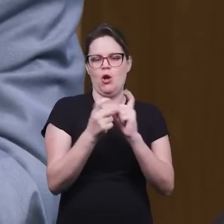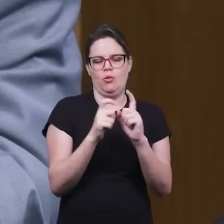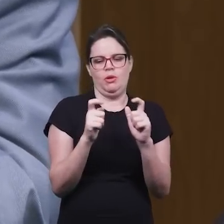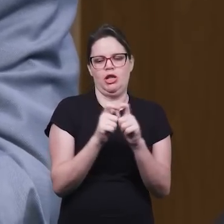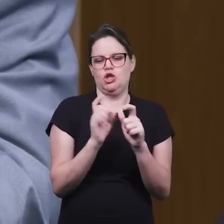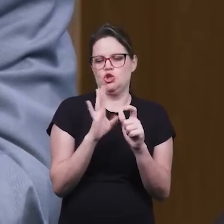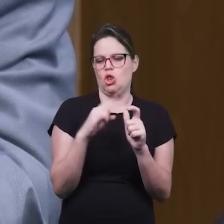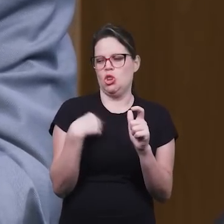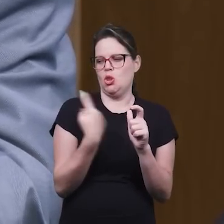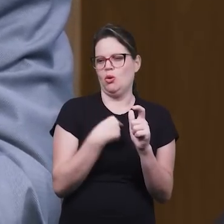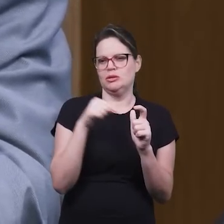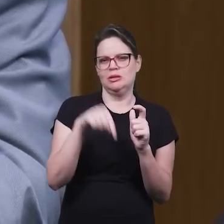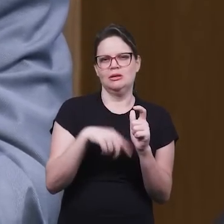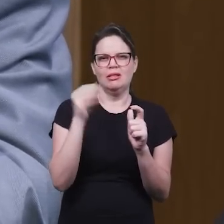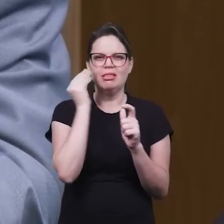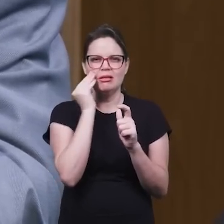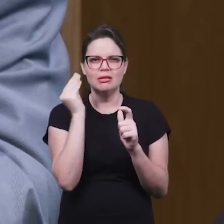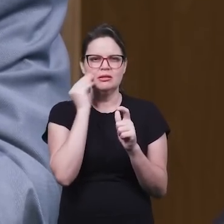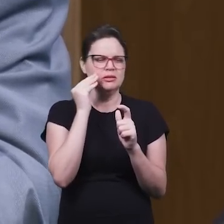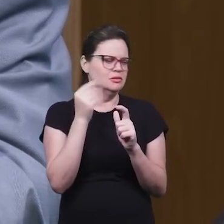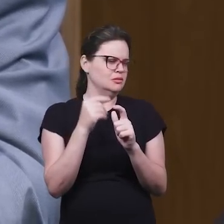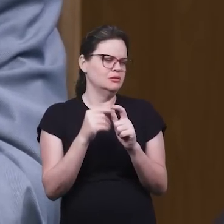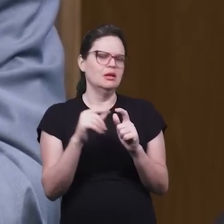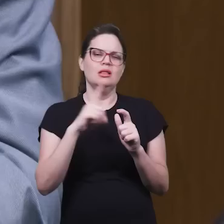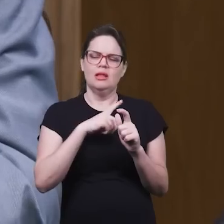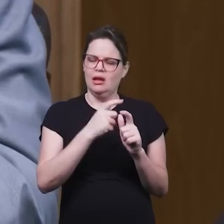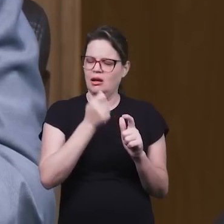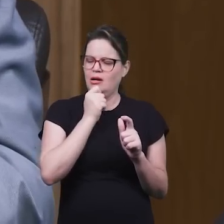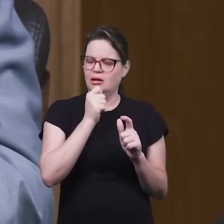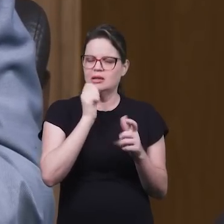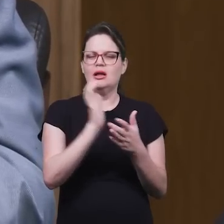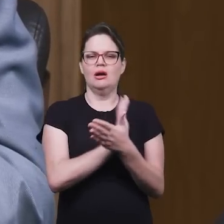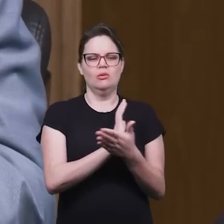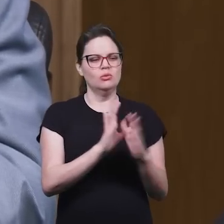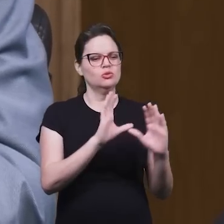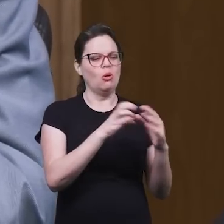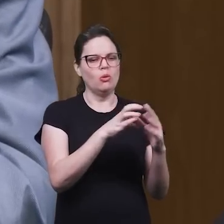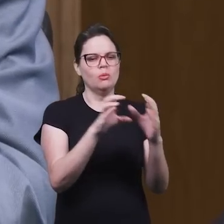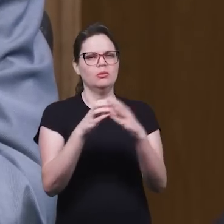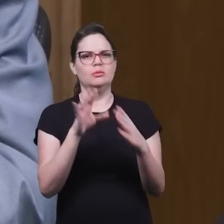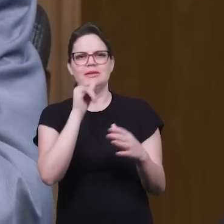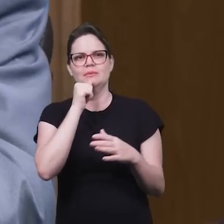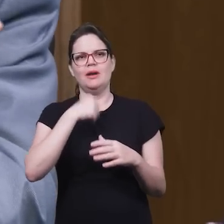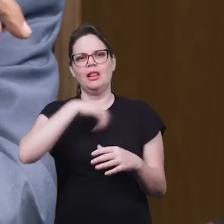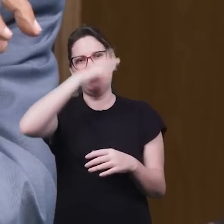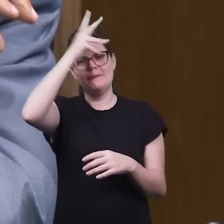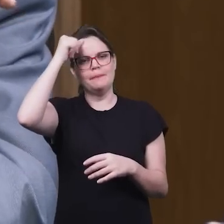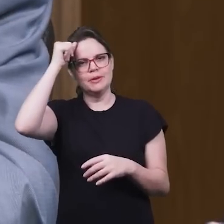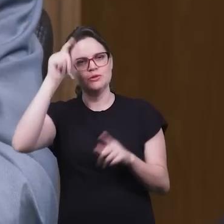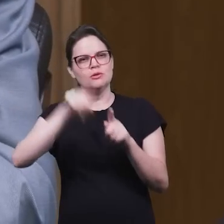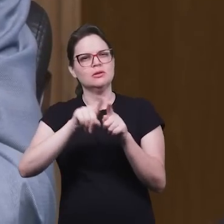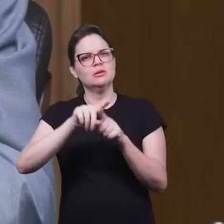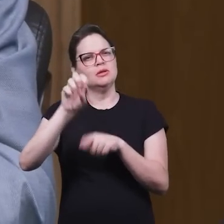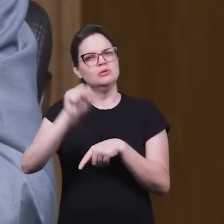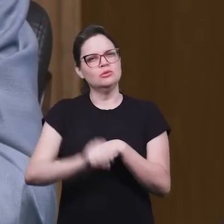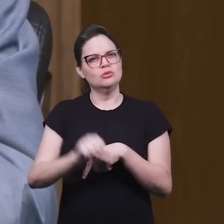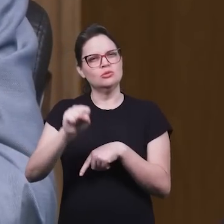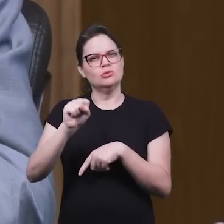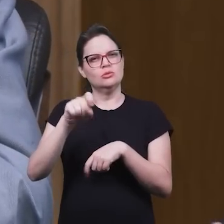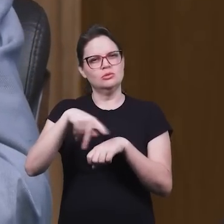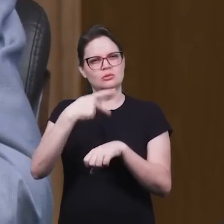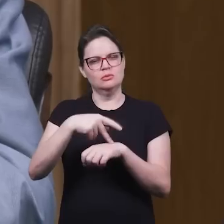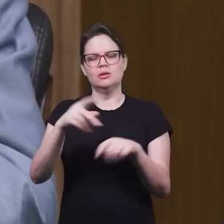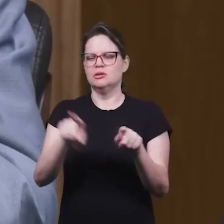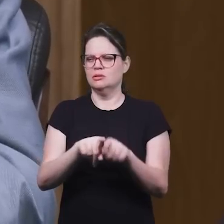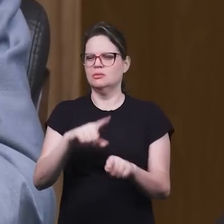só nós aqui. Tá? Ainda existem alguns grupos hoje, até tem um grupo na Amazônia, aqui também no sul do país,